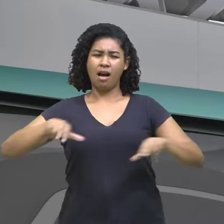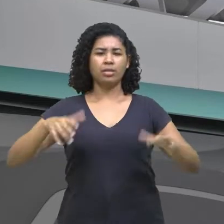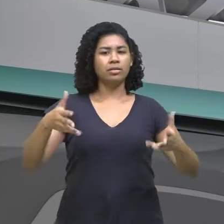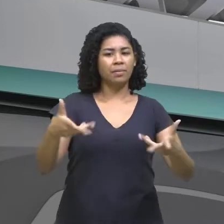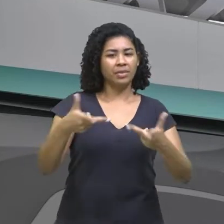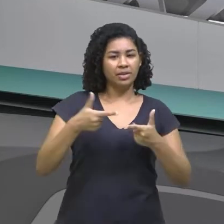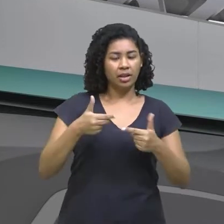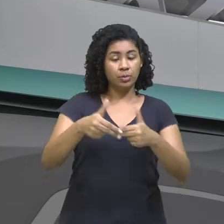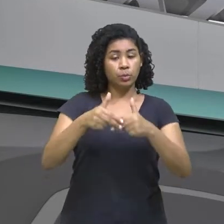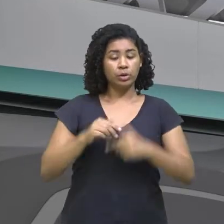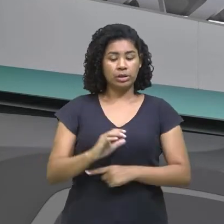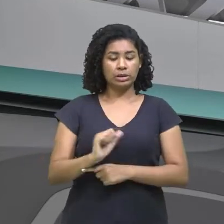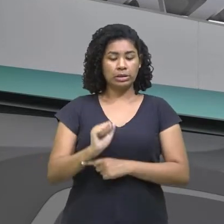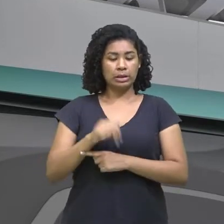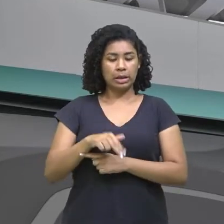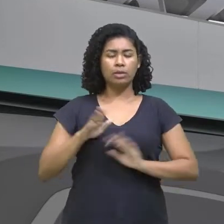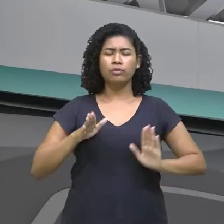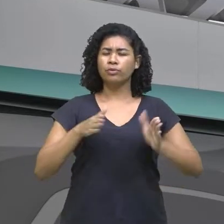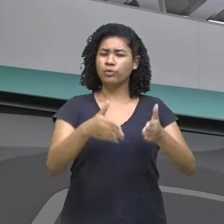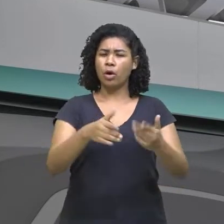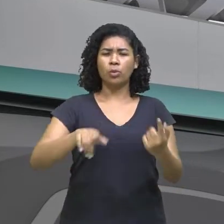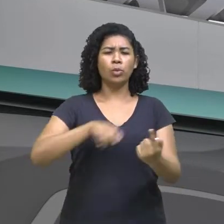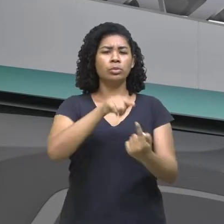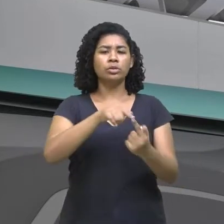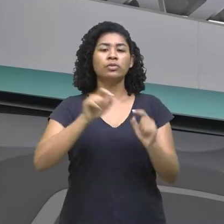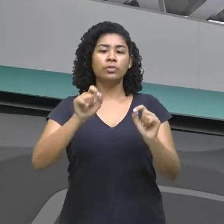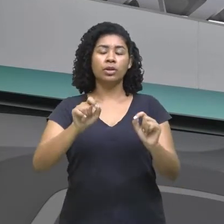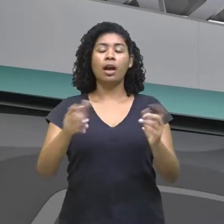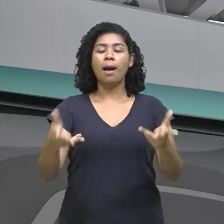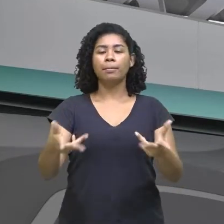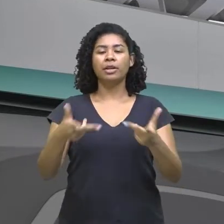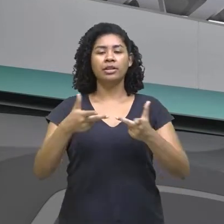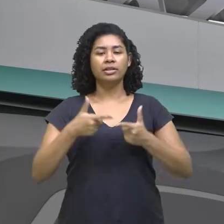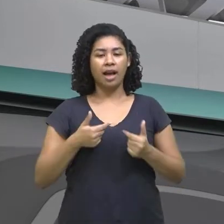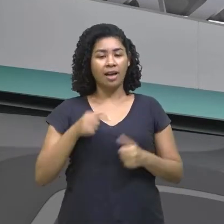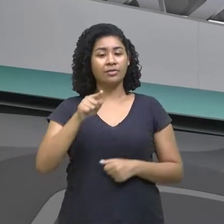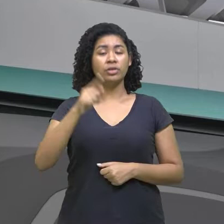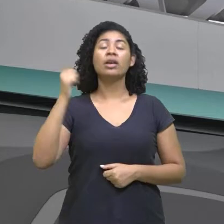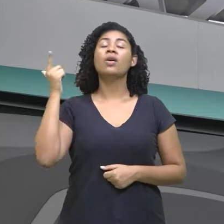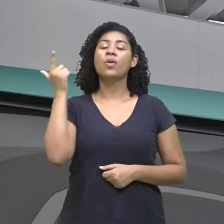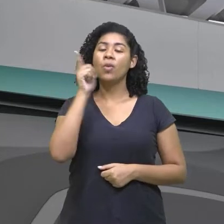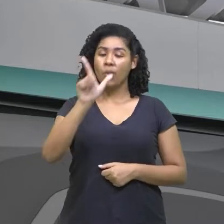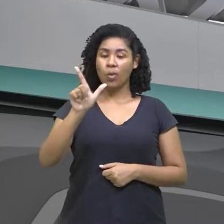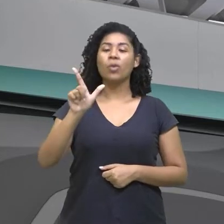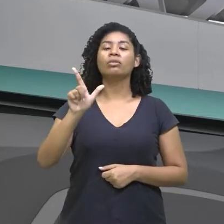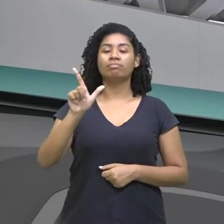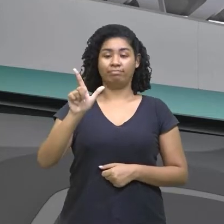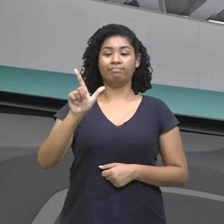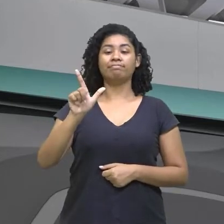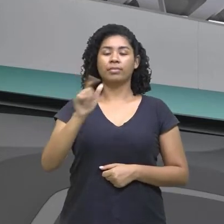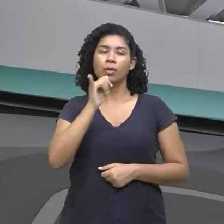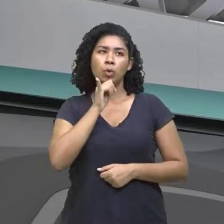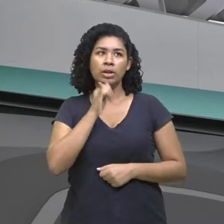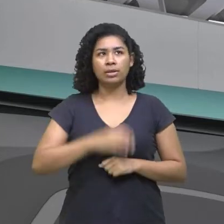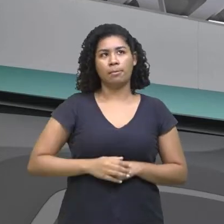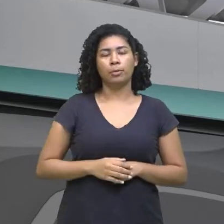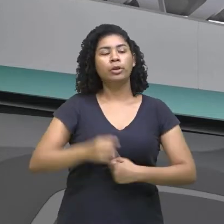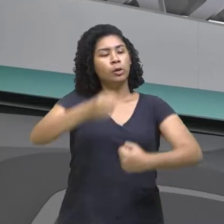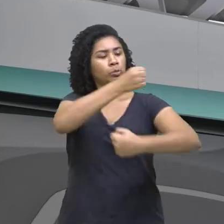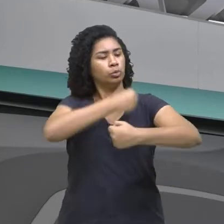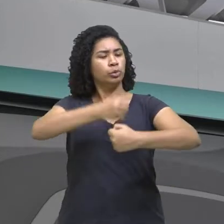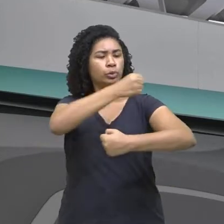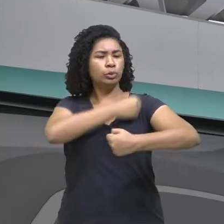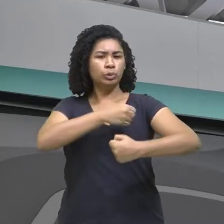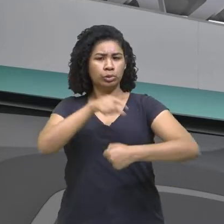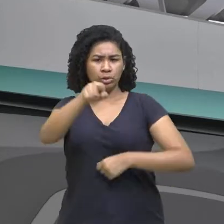é falar sobre habilidades que você tem, que você possui, algo que você consegue fazer. Consegue cozinhar bem? Sim